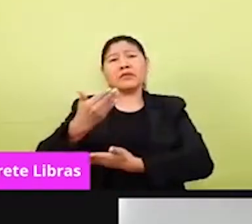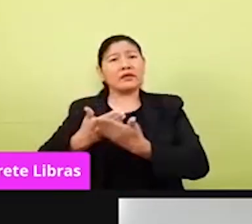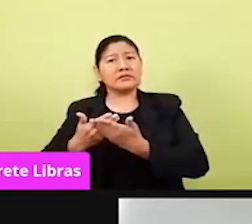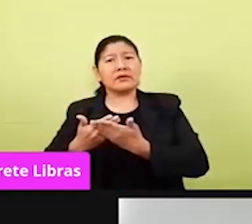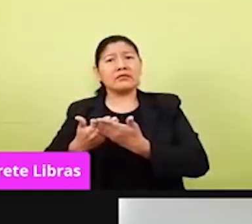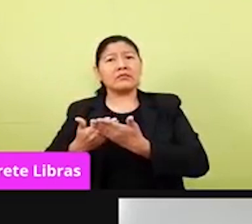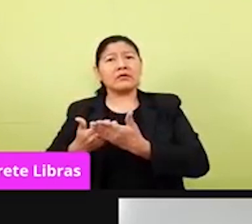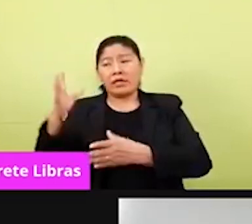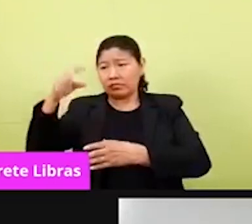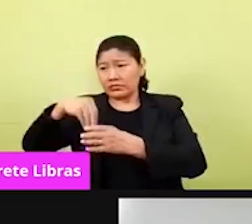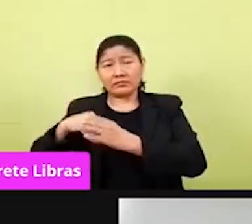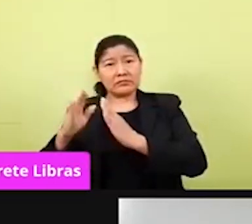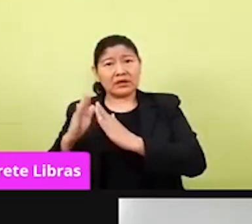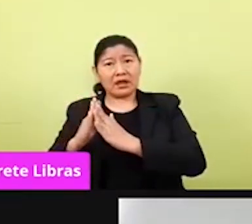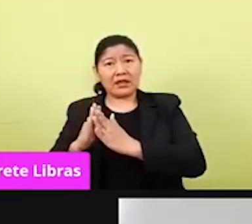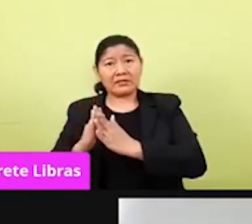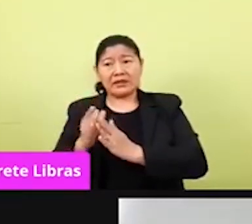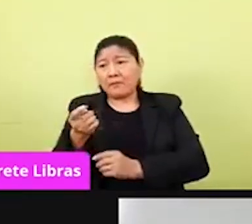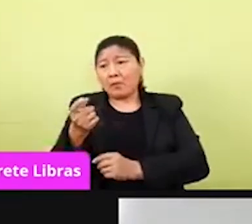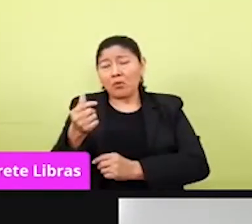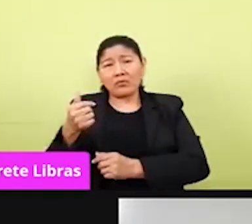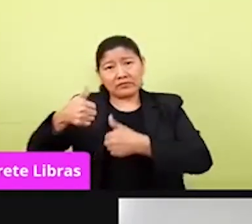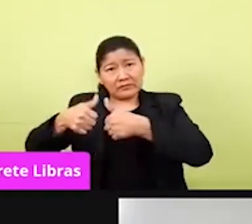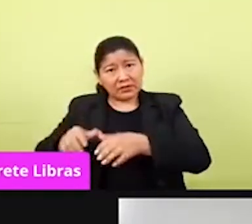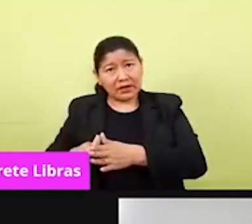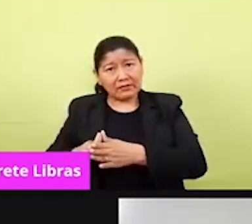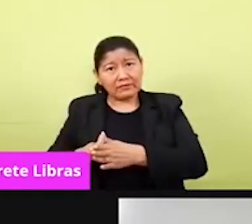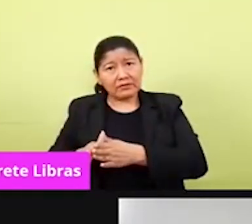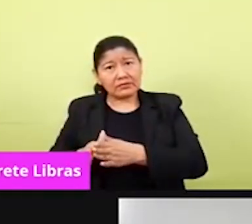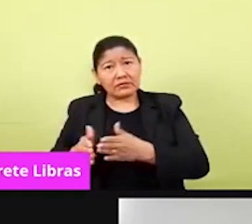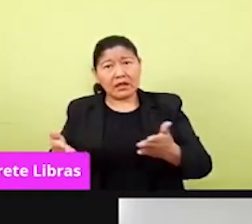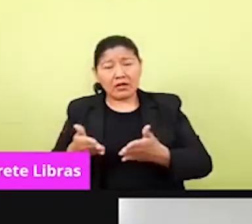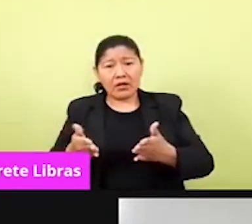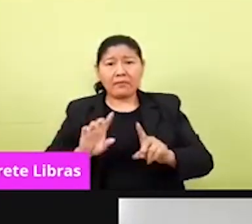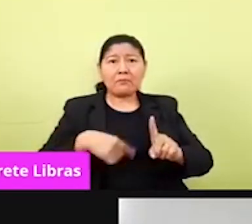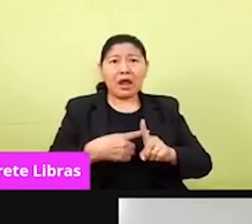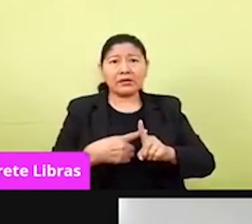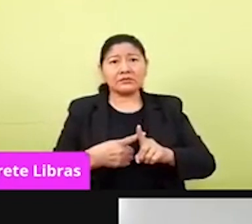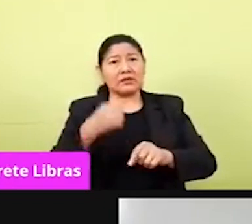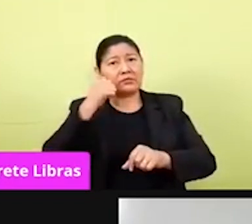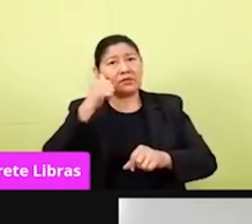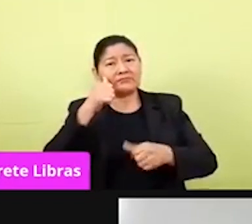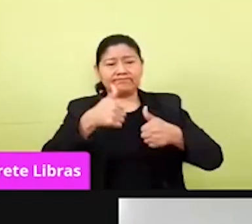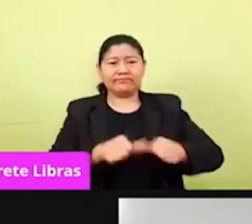casa, principalmente quando diz respeito à divisão do trabalho doméstico, muitas mulheres relatam